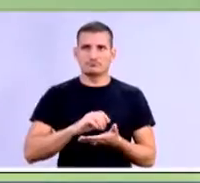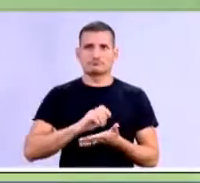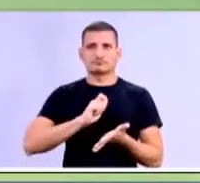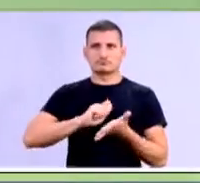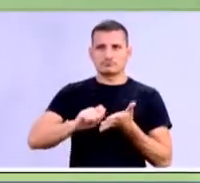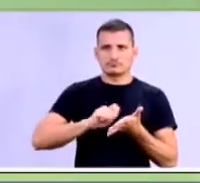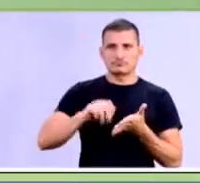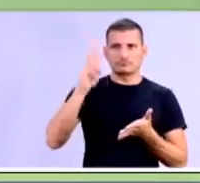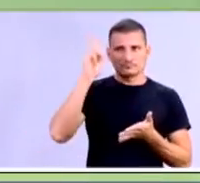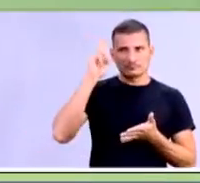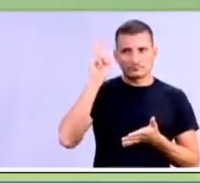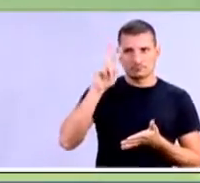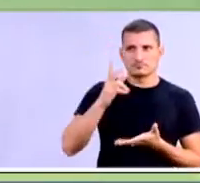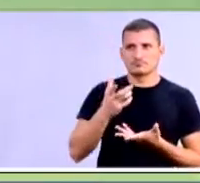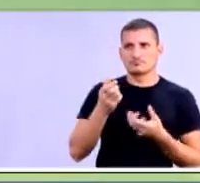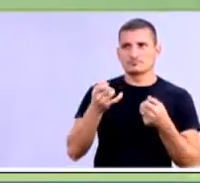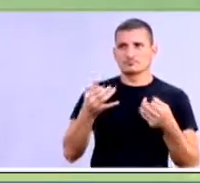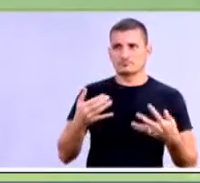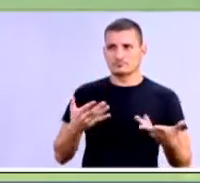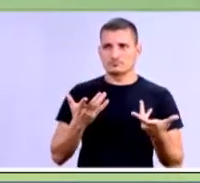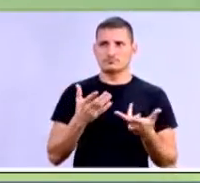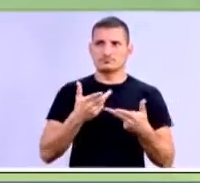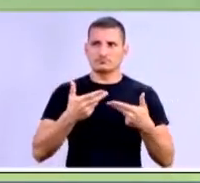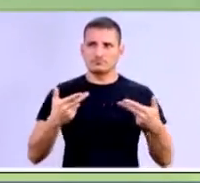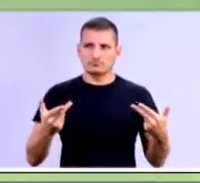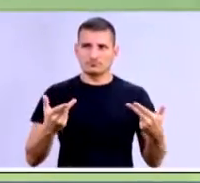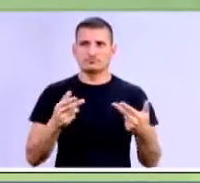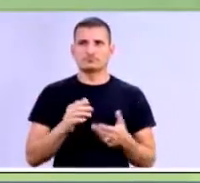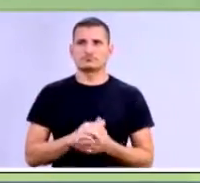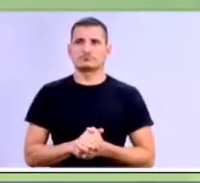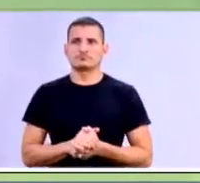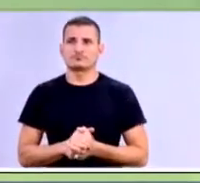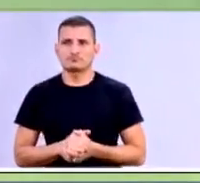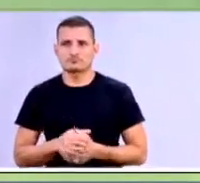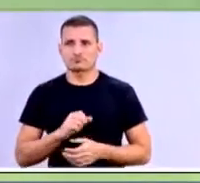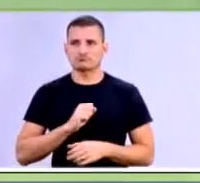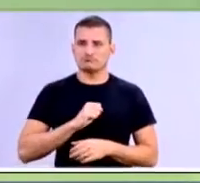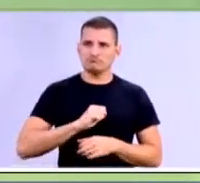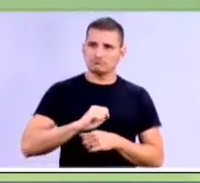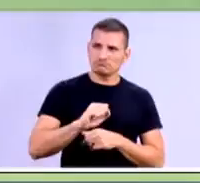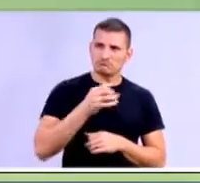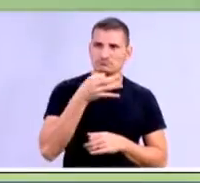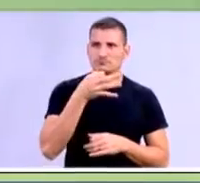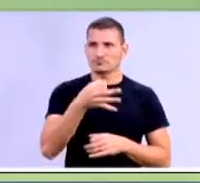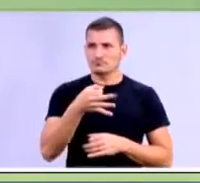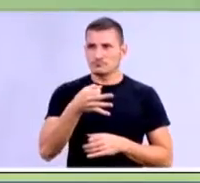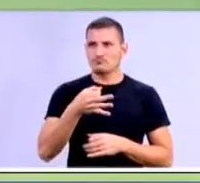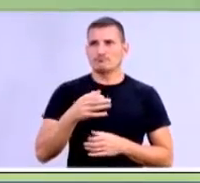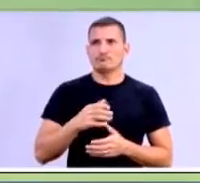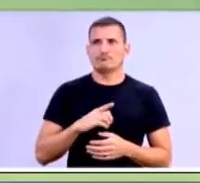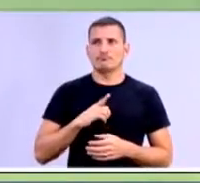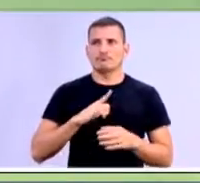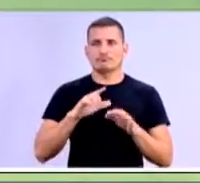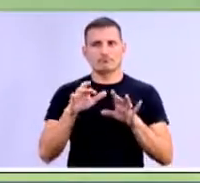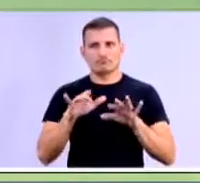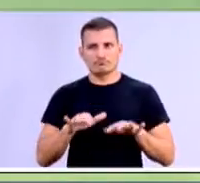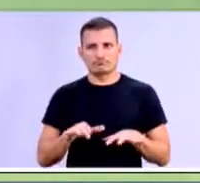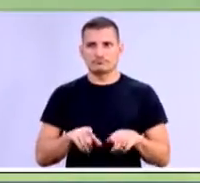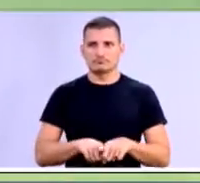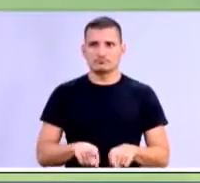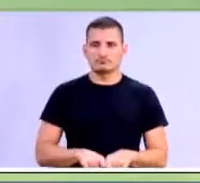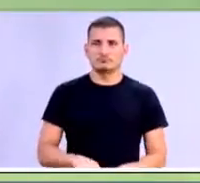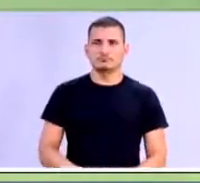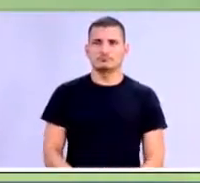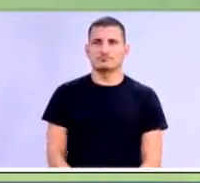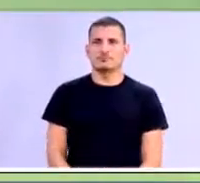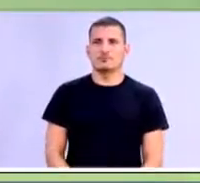história, uma descrição de cena ou de objeto e ao defender um ponto de vista, está redigindo. Isso,